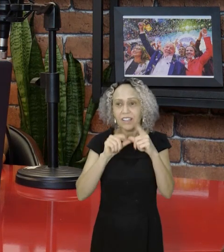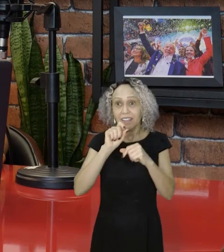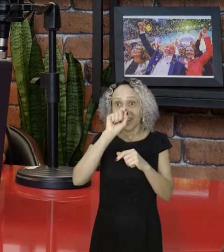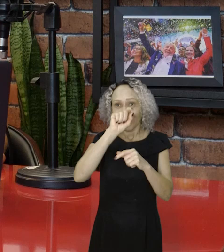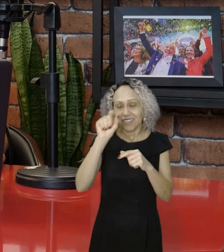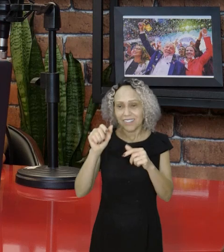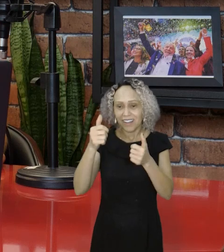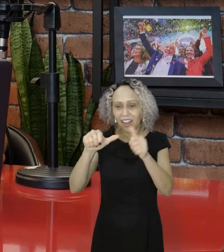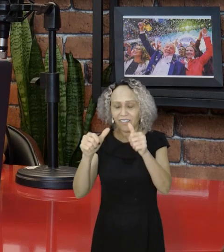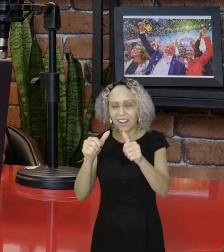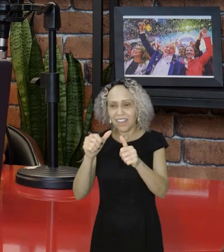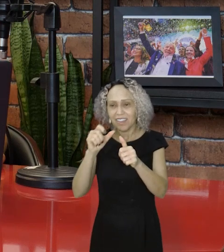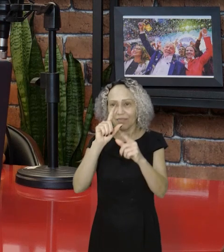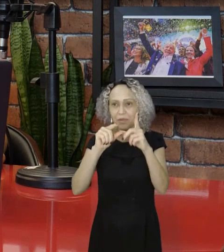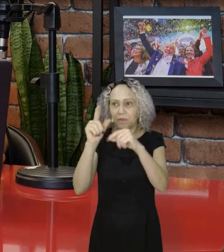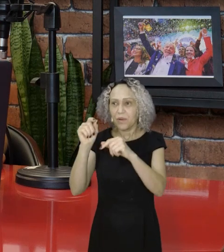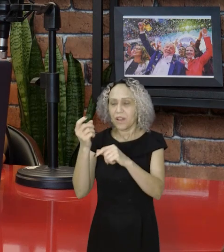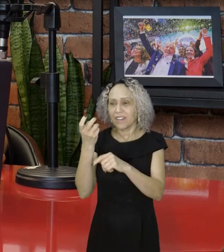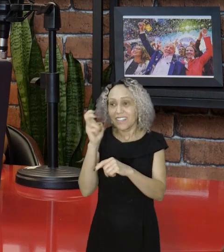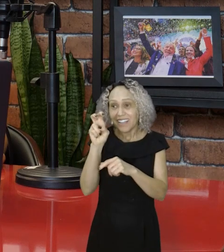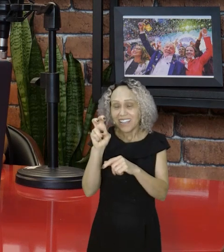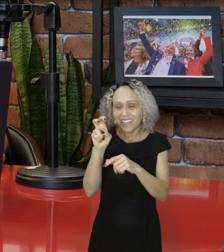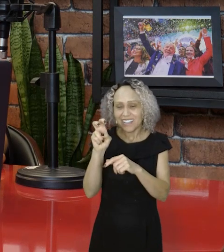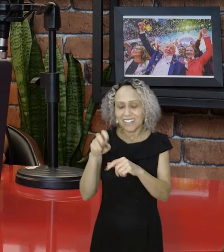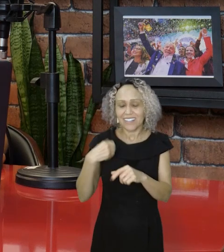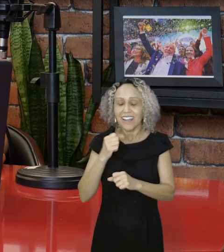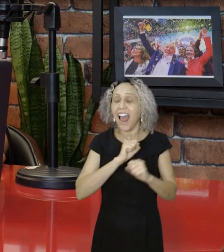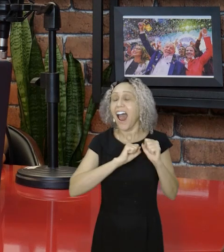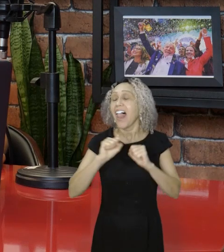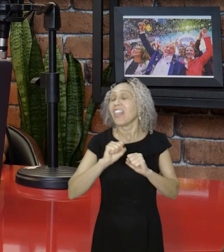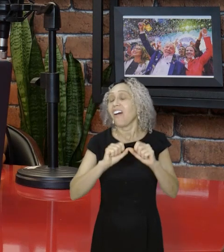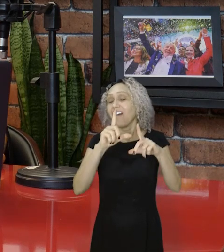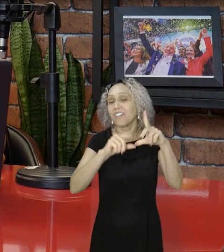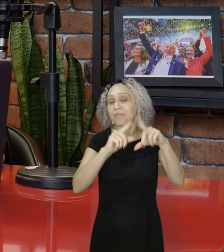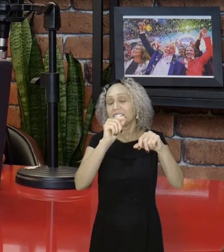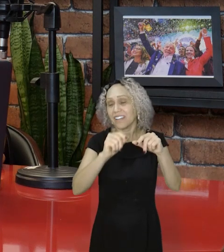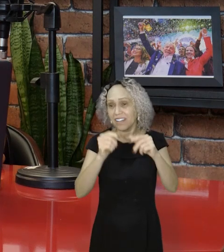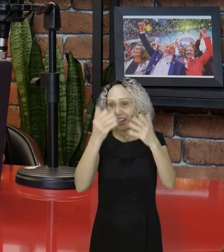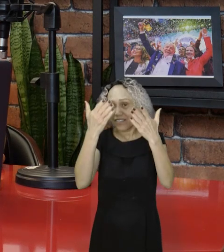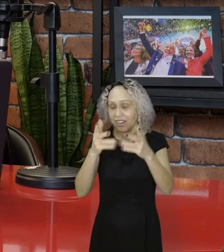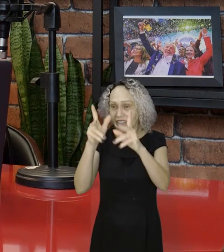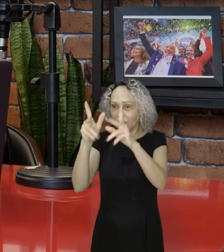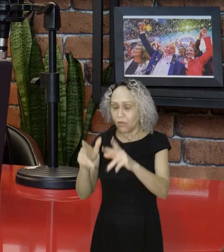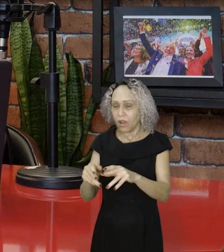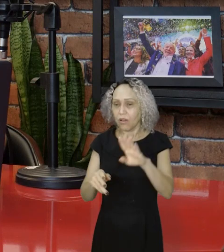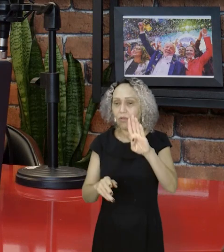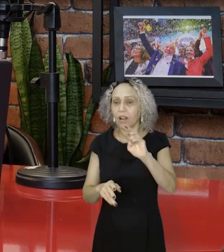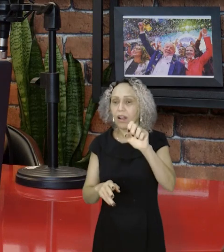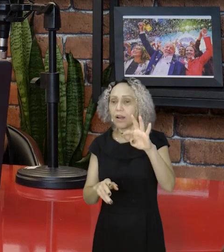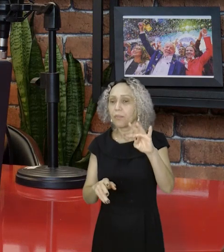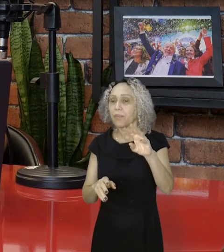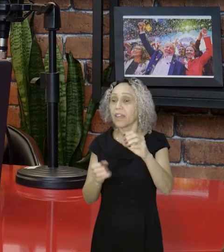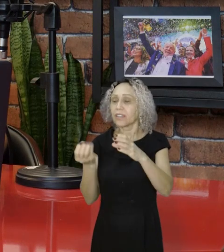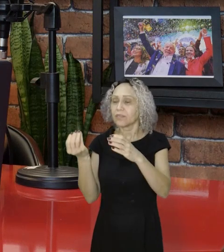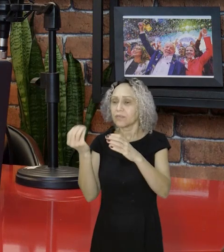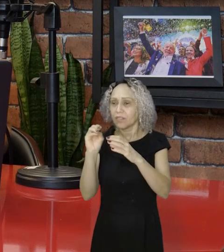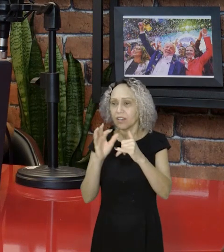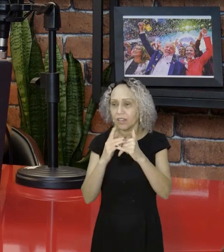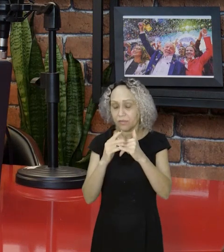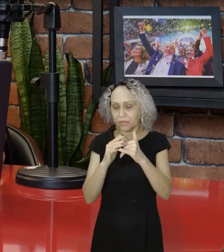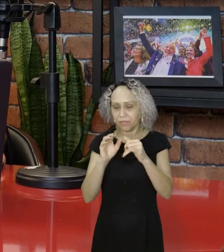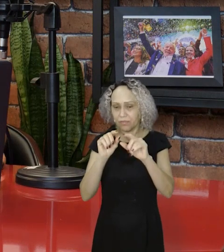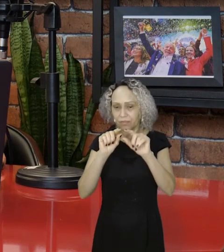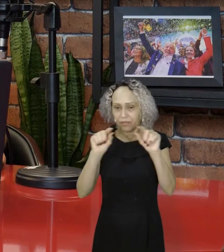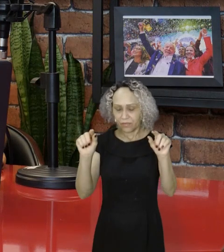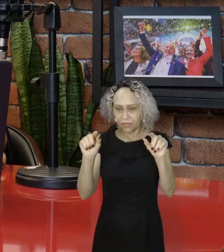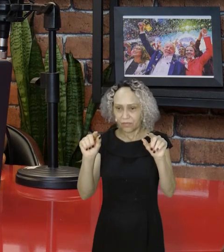deixar 5 estrelas na avaliação. Afinal de contas, a gente adora uma estrela. E faça como o Beto Oliveira, que deixou uma mensagem pra